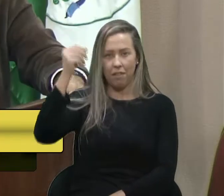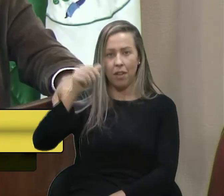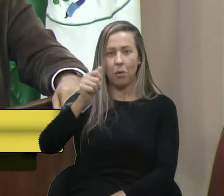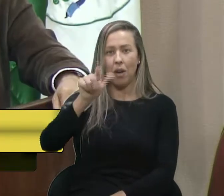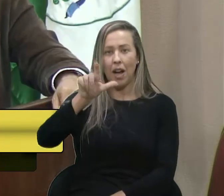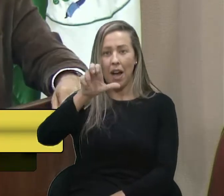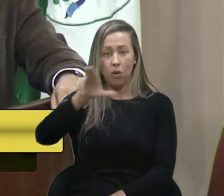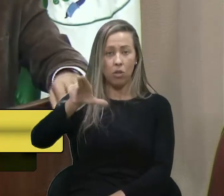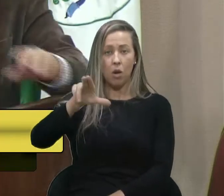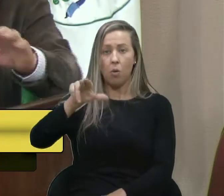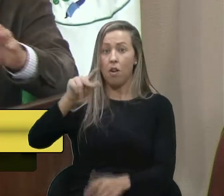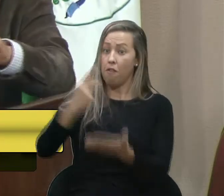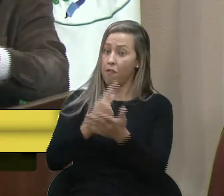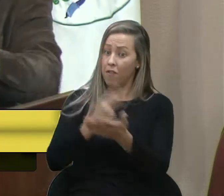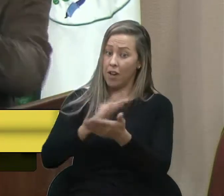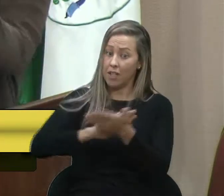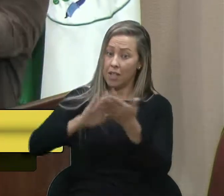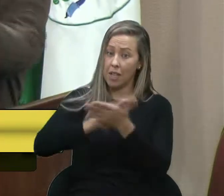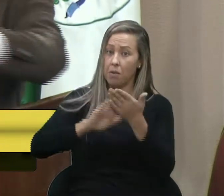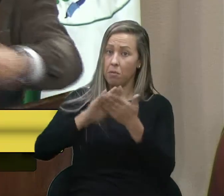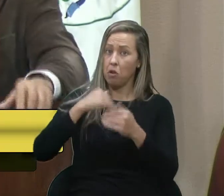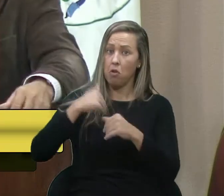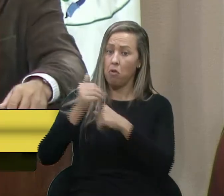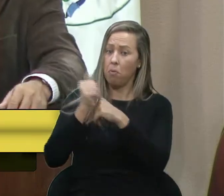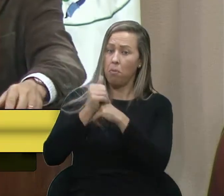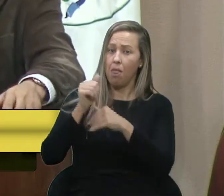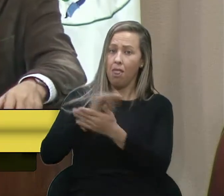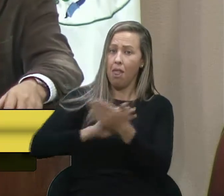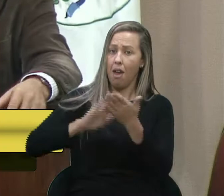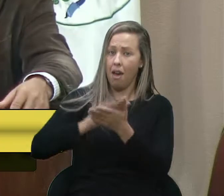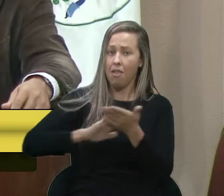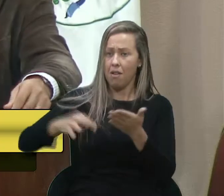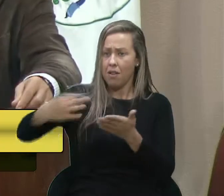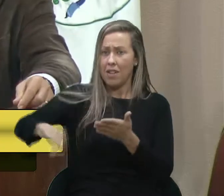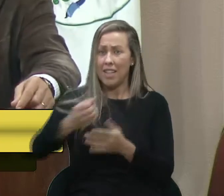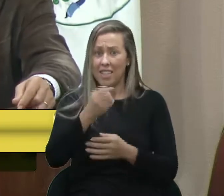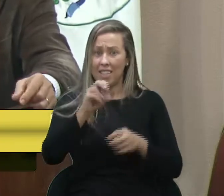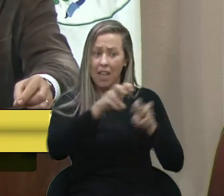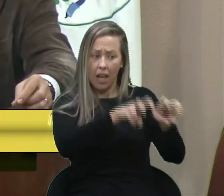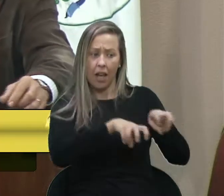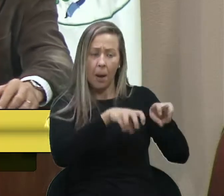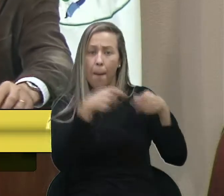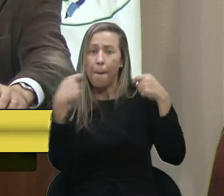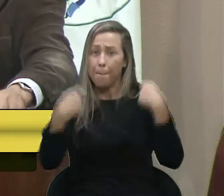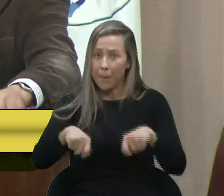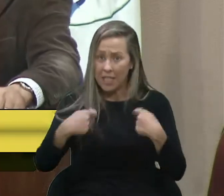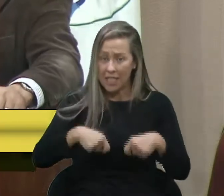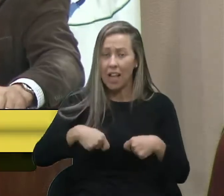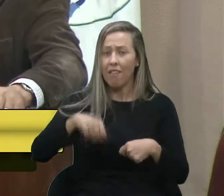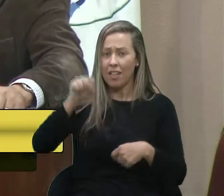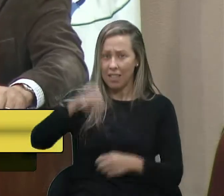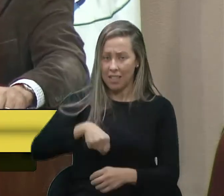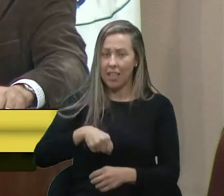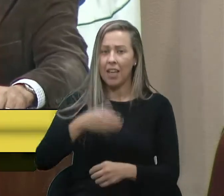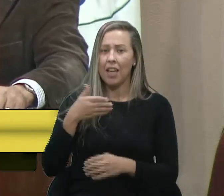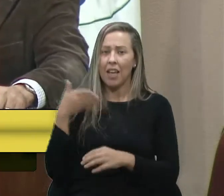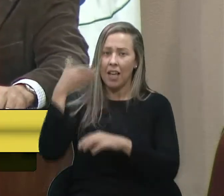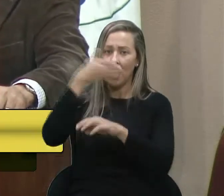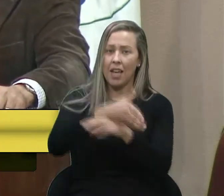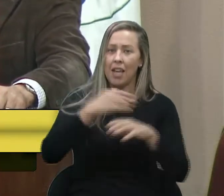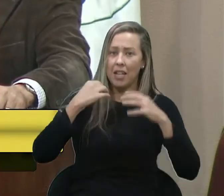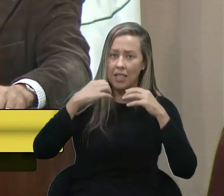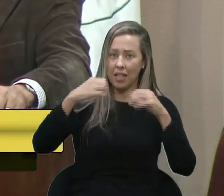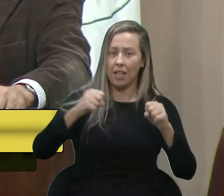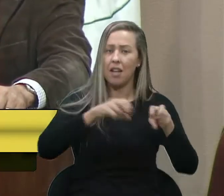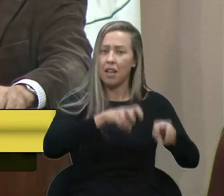passar a mão na cabeça de ninguém, e estava certo. Porque se o agricultor precisasse realmente ir lá na Secretaria de Agricultura,